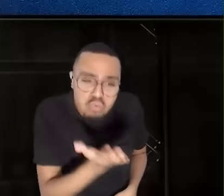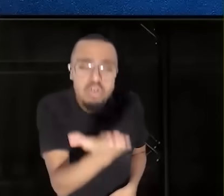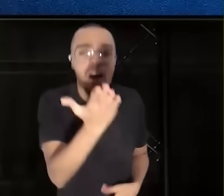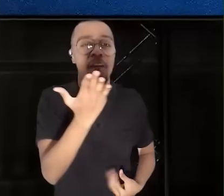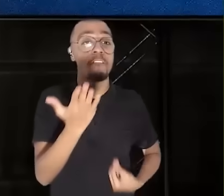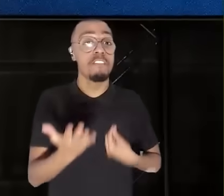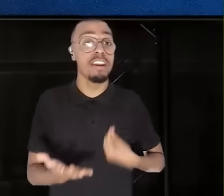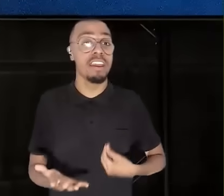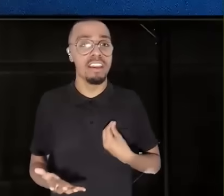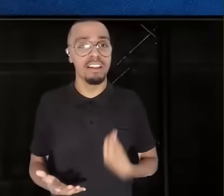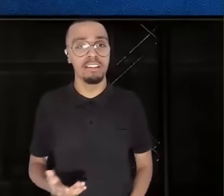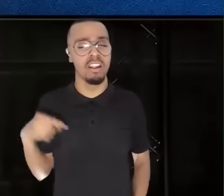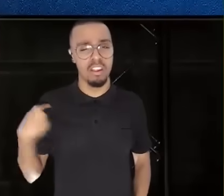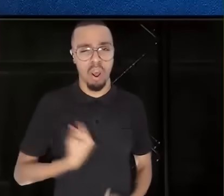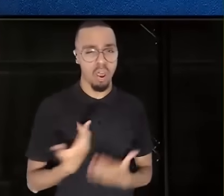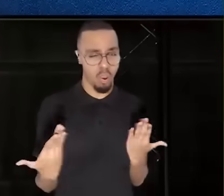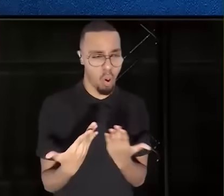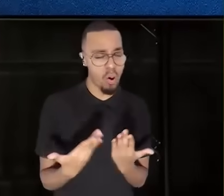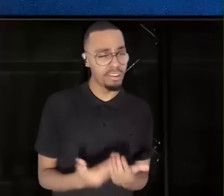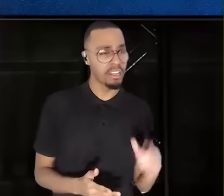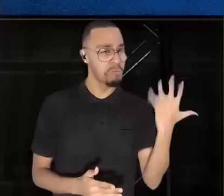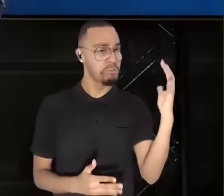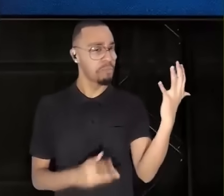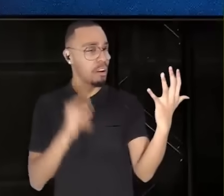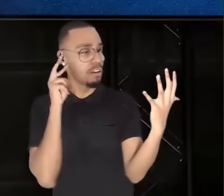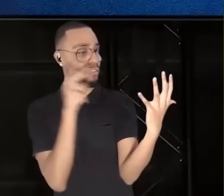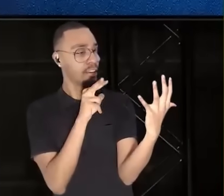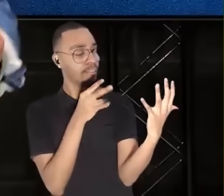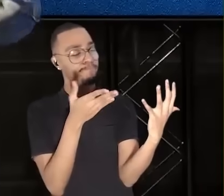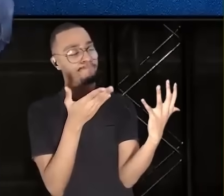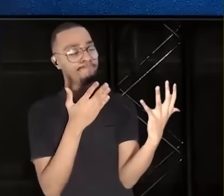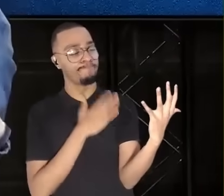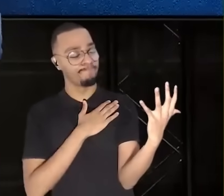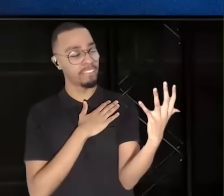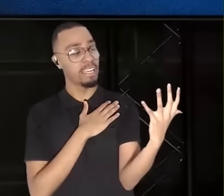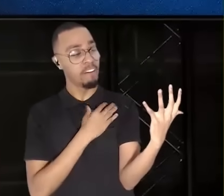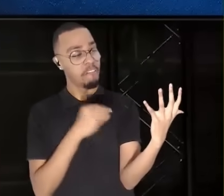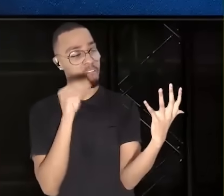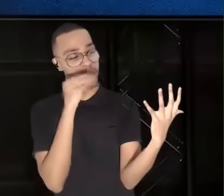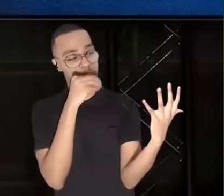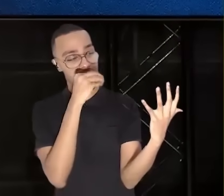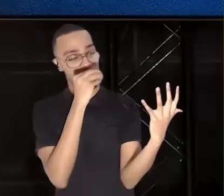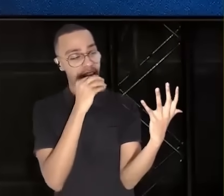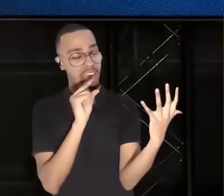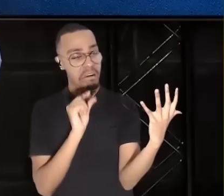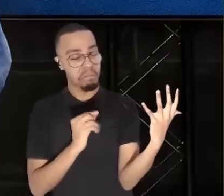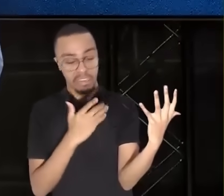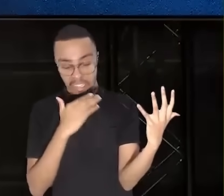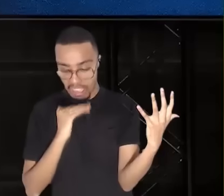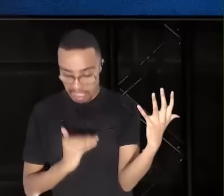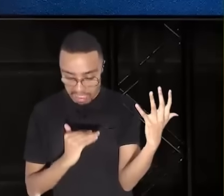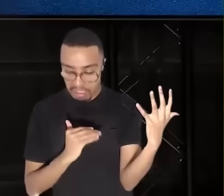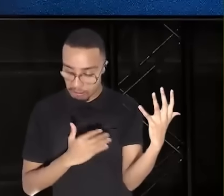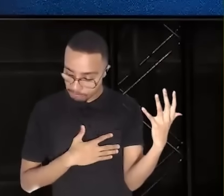somos criaturas humildes, fracas, frágeis. Olhar no espelho e dizer que somos criaturas pequenas.